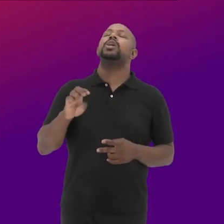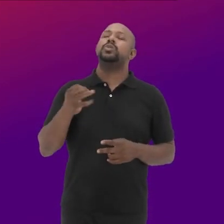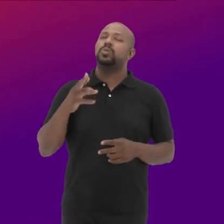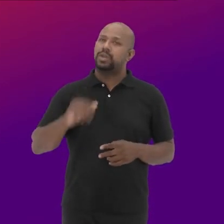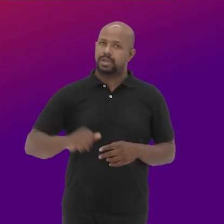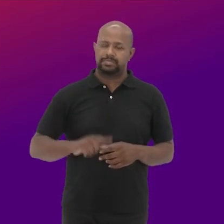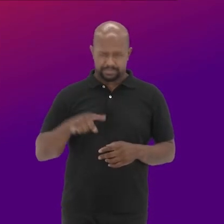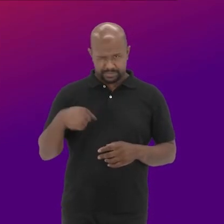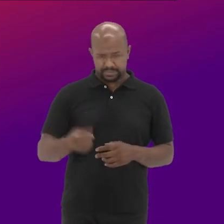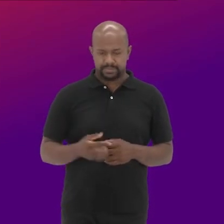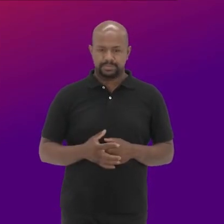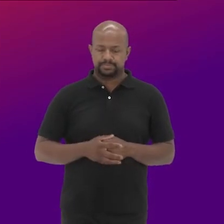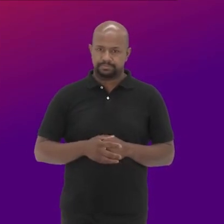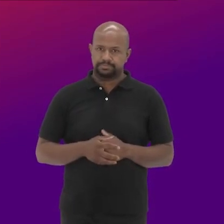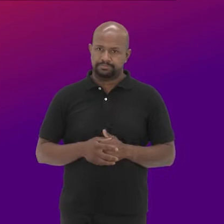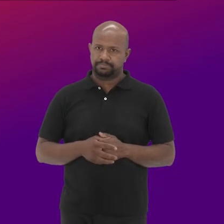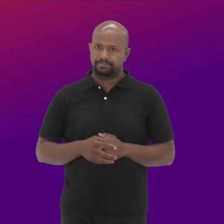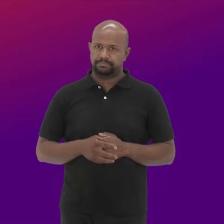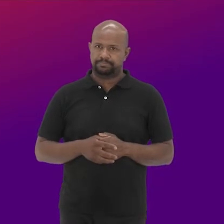por favor.